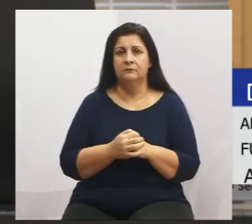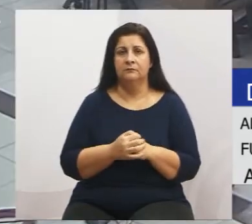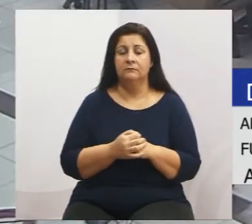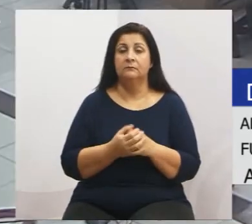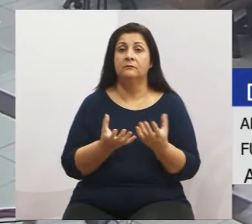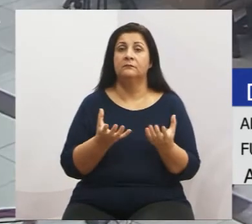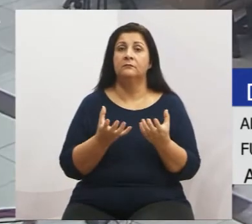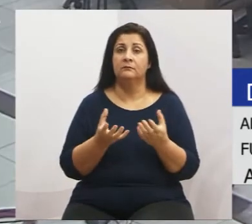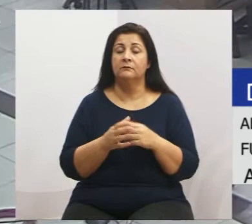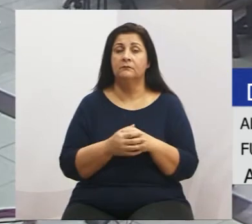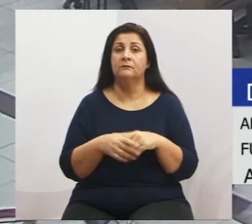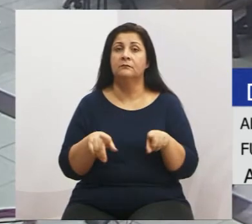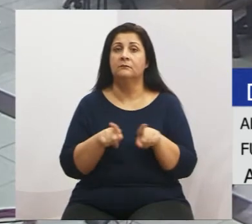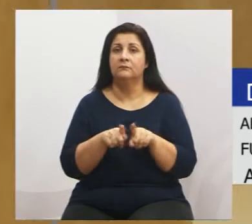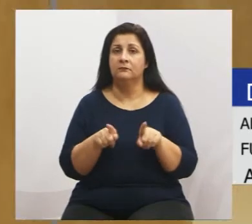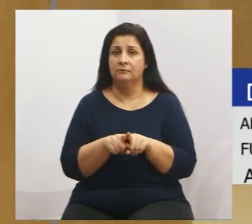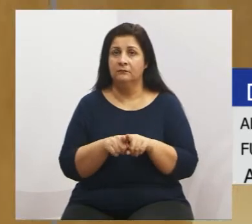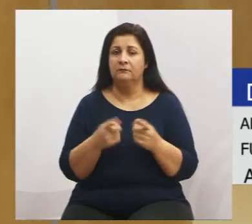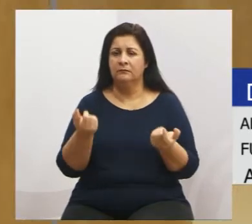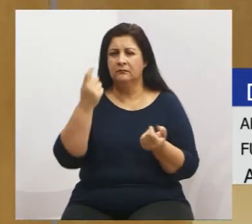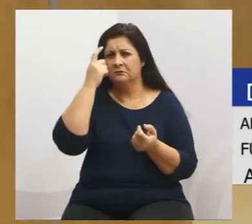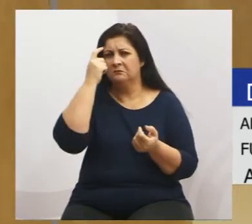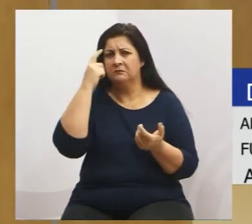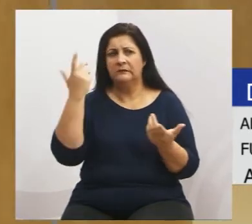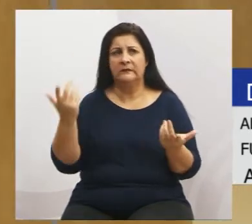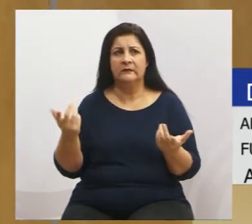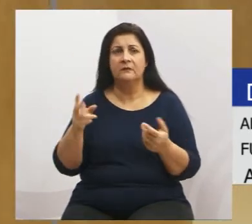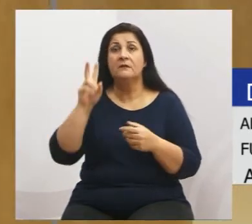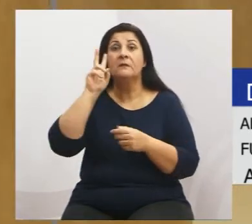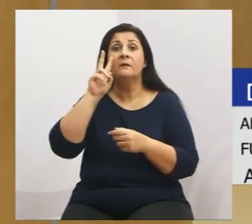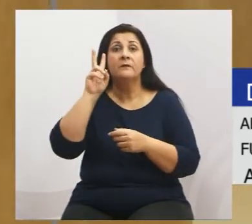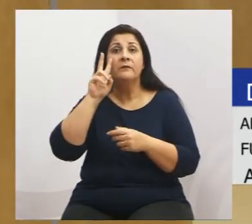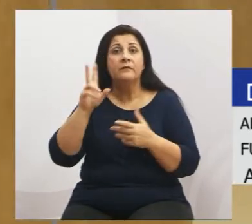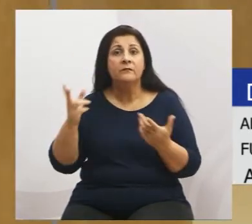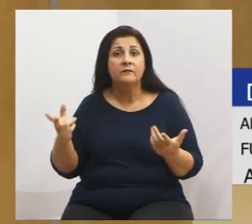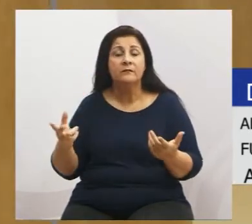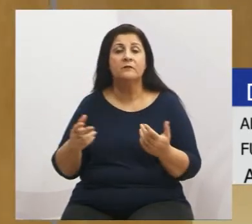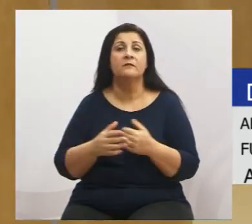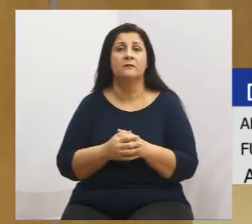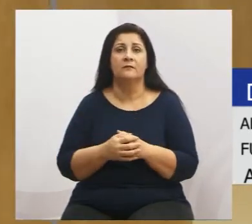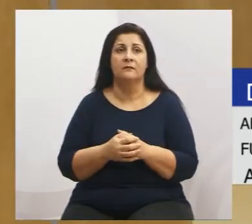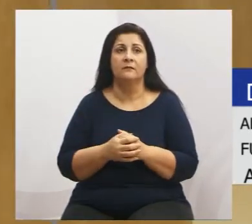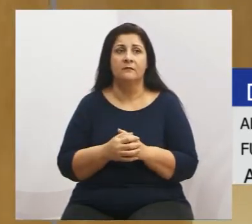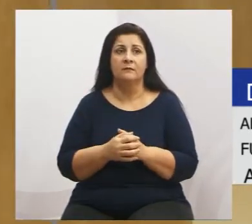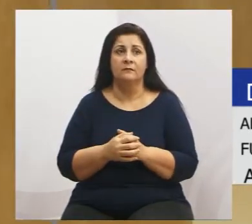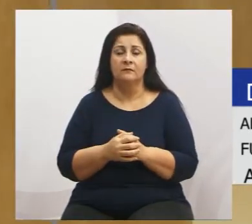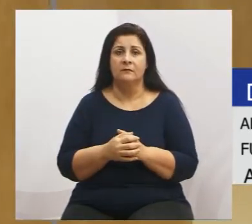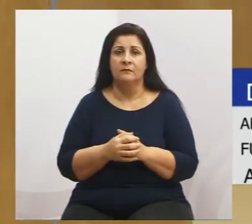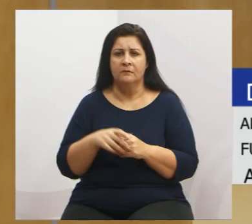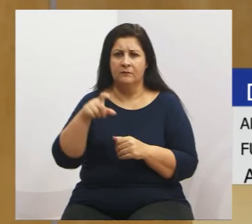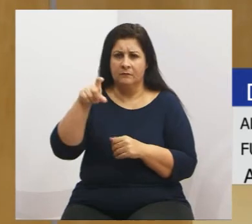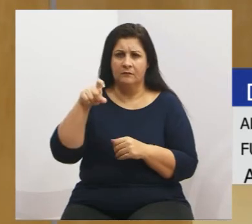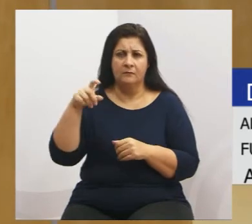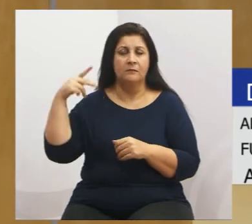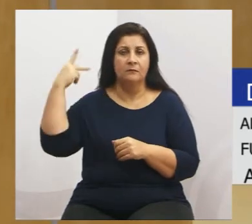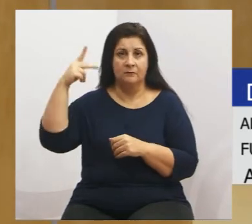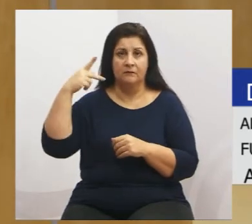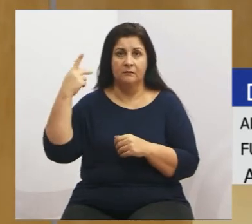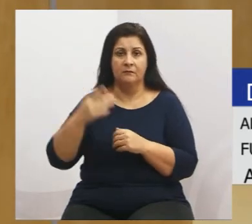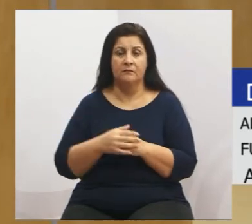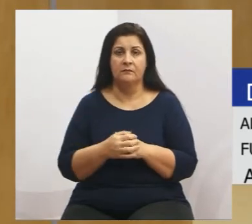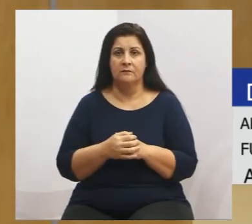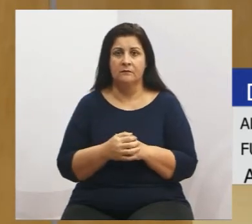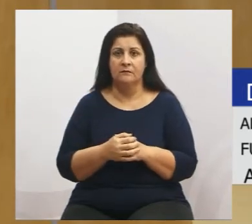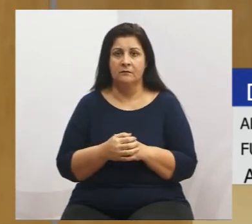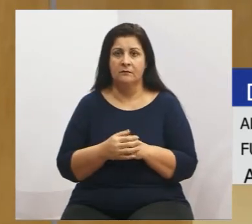aqui... Até me veio à cabeça relembrar, vereador Abner, o ex-vereador dessa casa, né, que